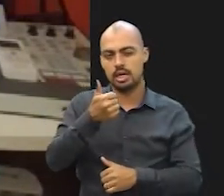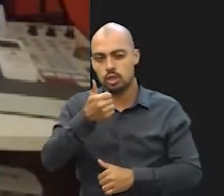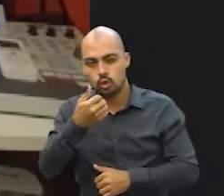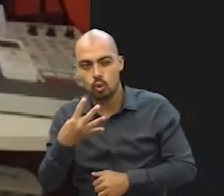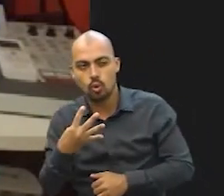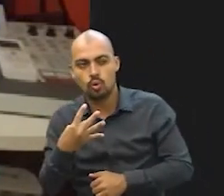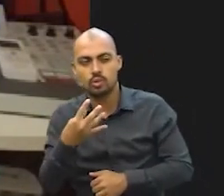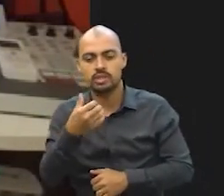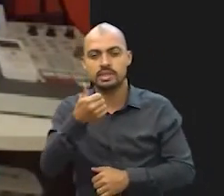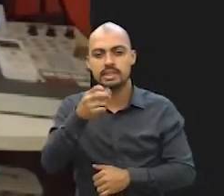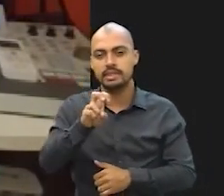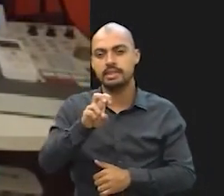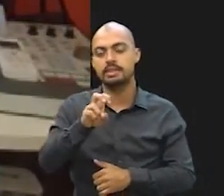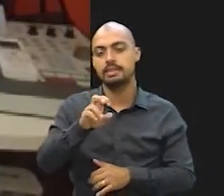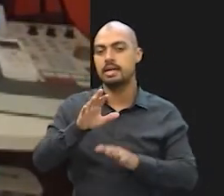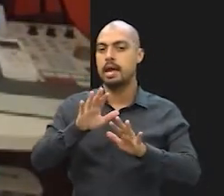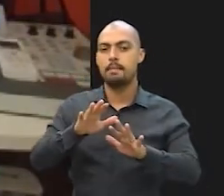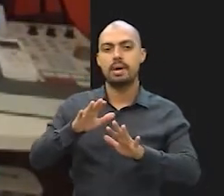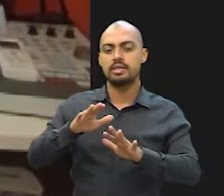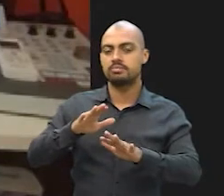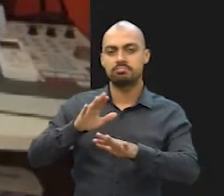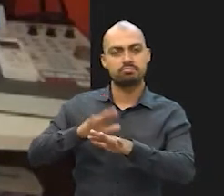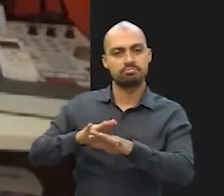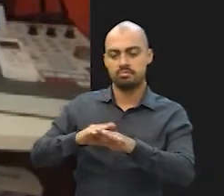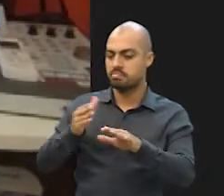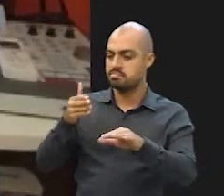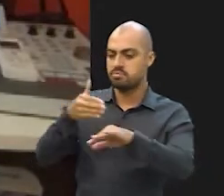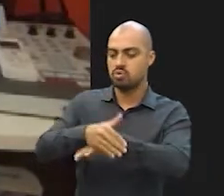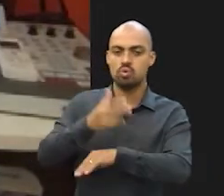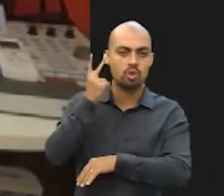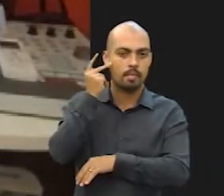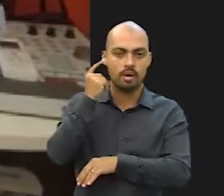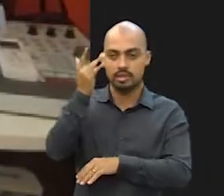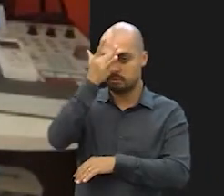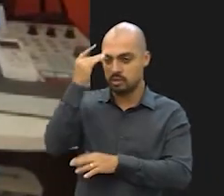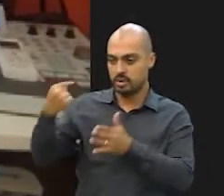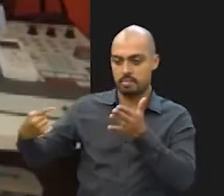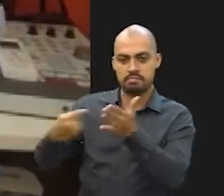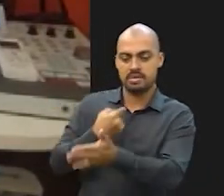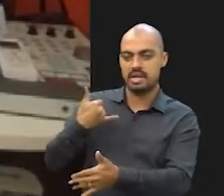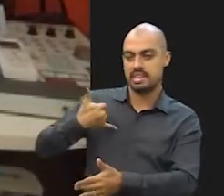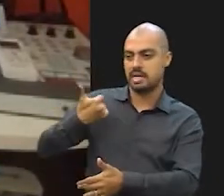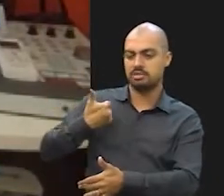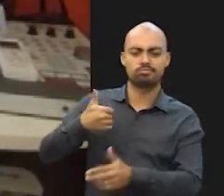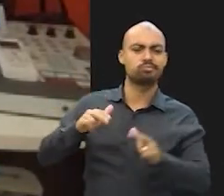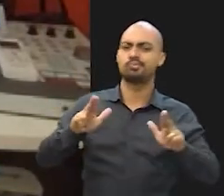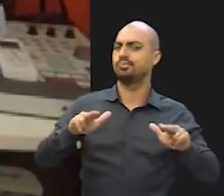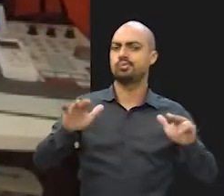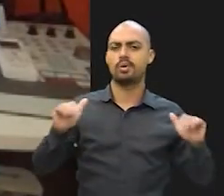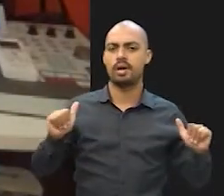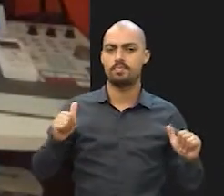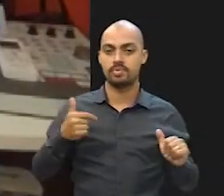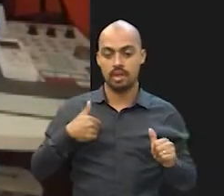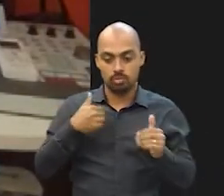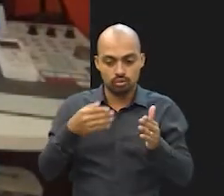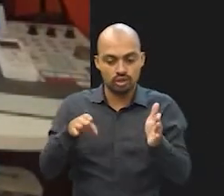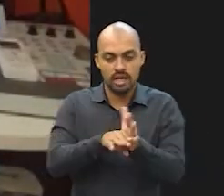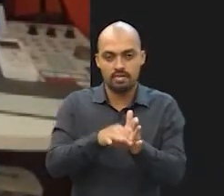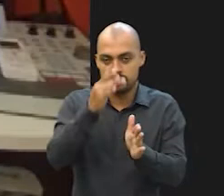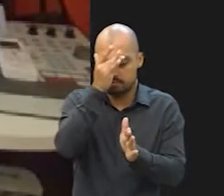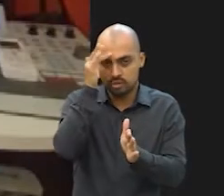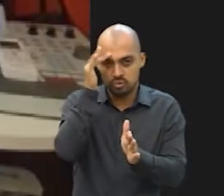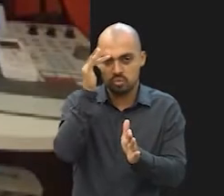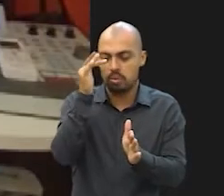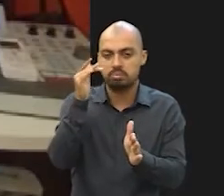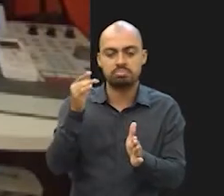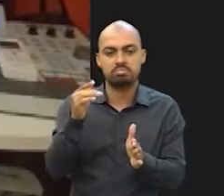tal, né? Mas eu sempre transitei normalmente, cara, porque nunca ninguém me perguntou a idade. E eu chegava para trabalhar para discotecar, acredito que